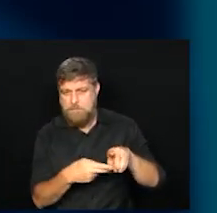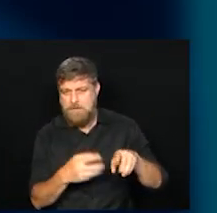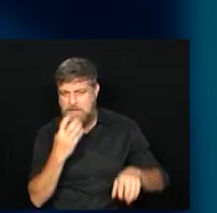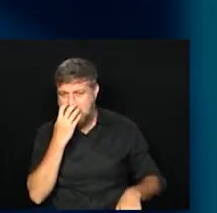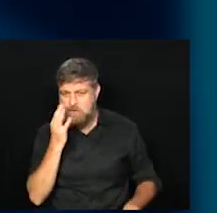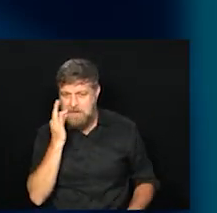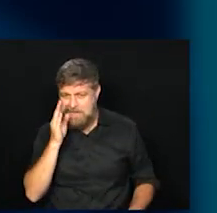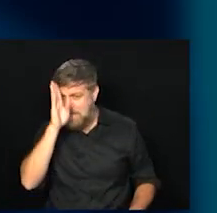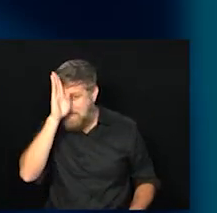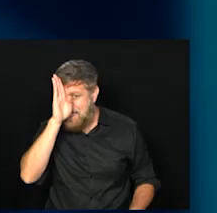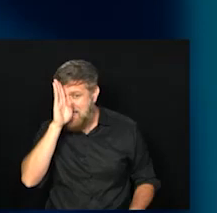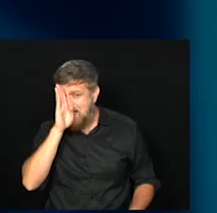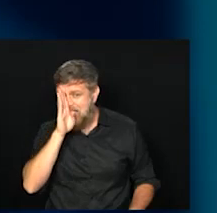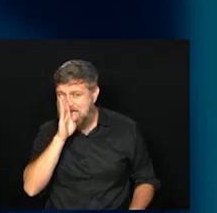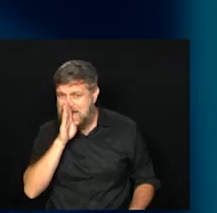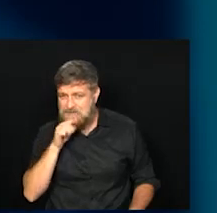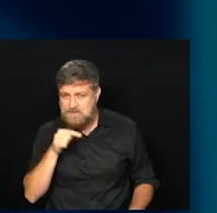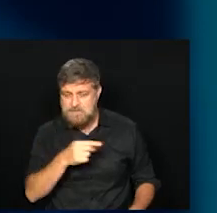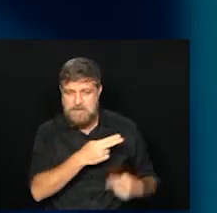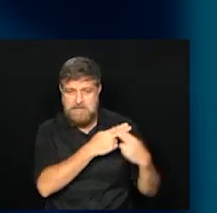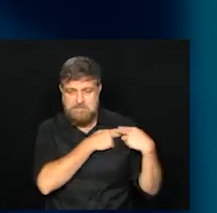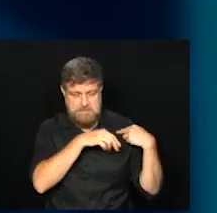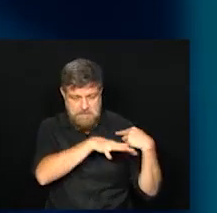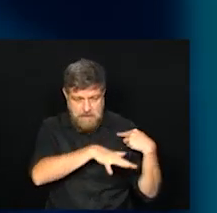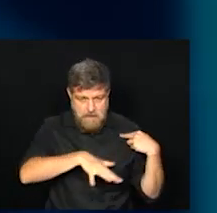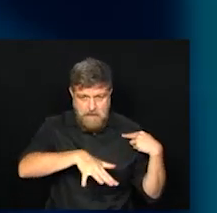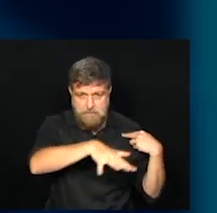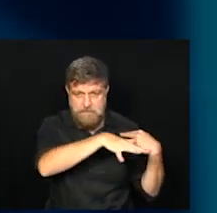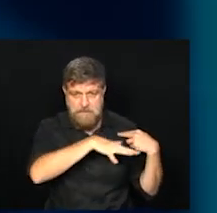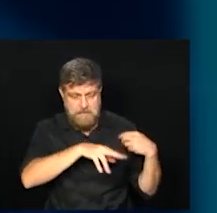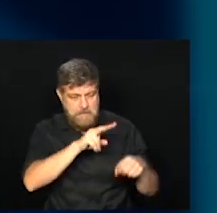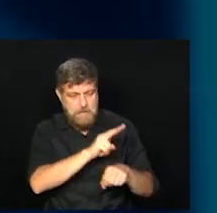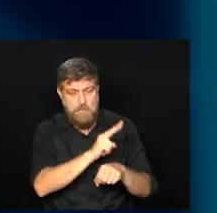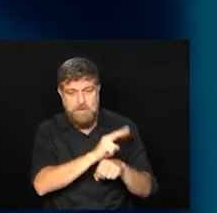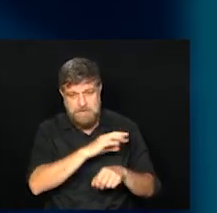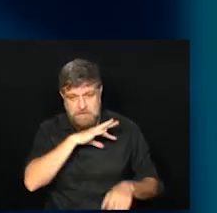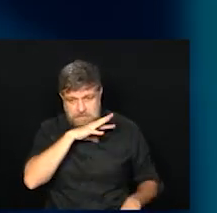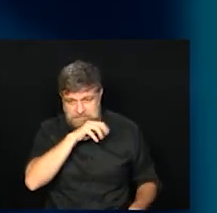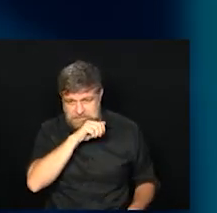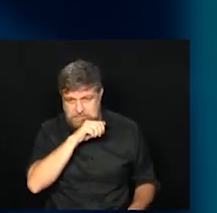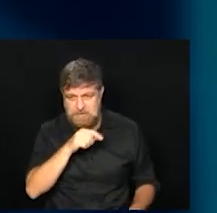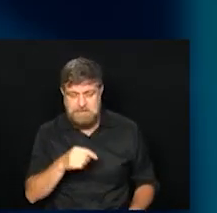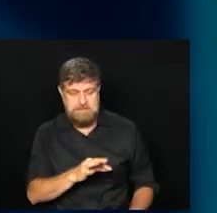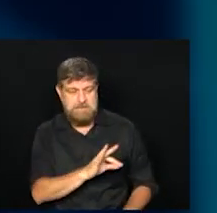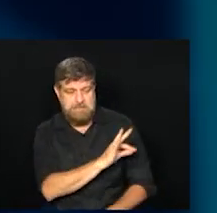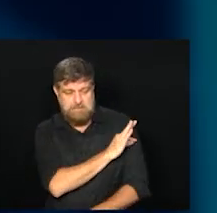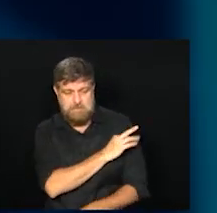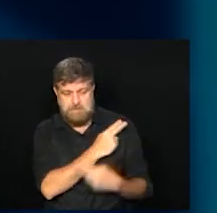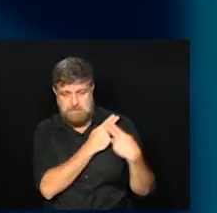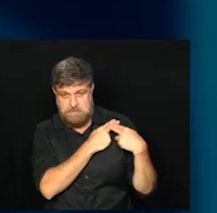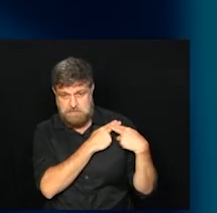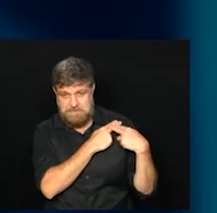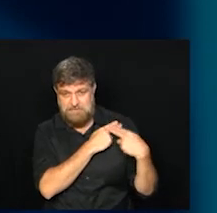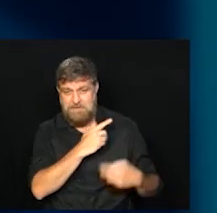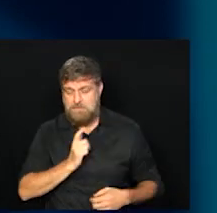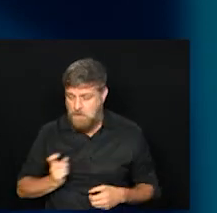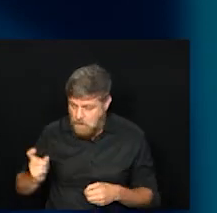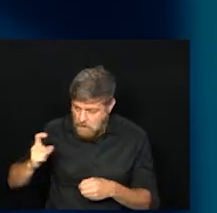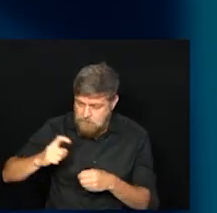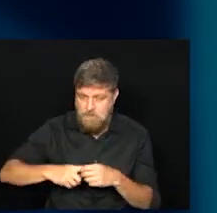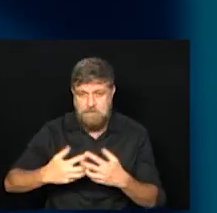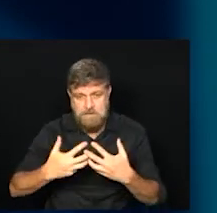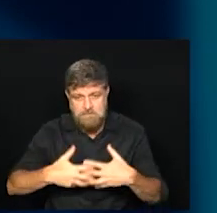gratuita oferecido pelo Departamento de Proteção e Bem-Estar Animal da Prefeitura de Campinas, seja retomado